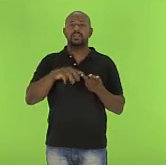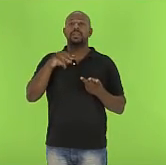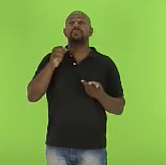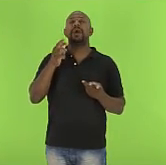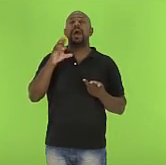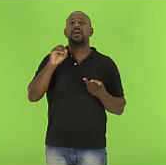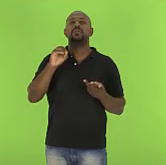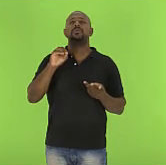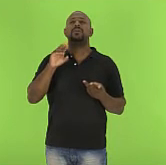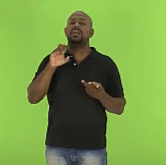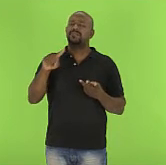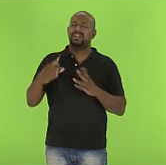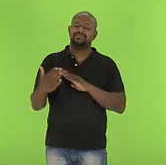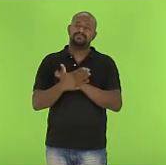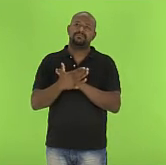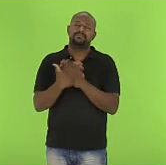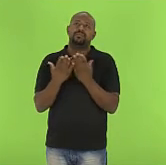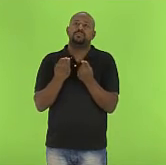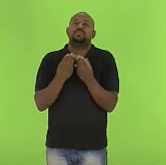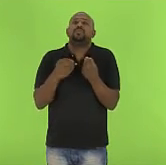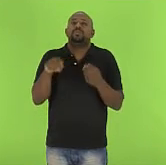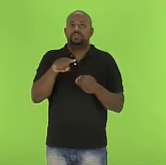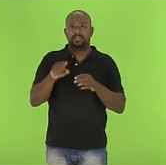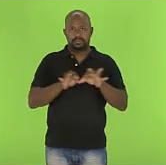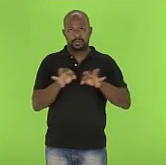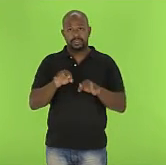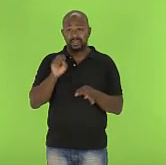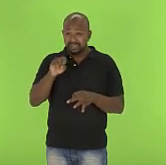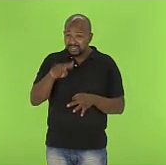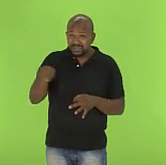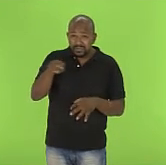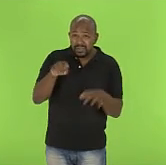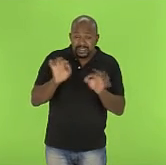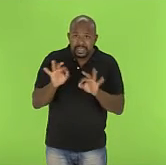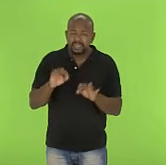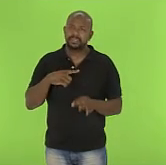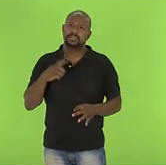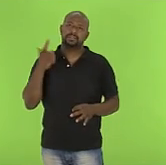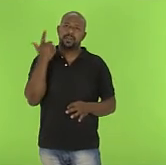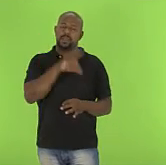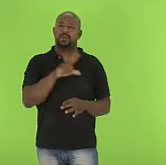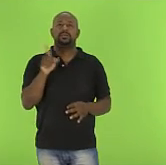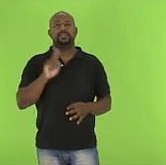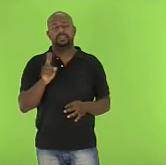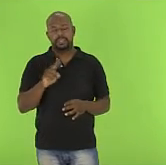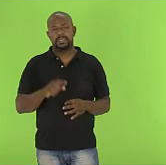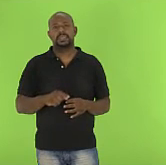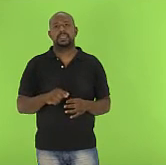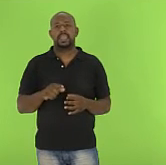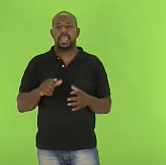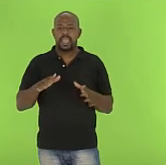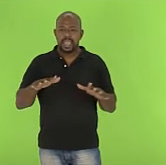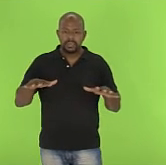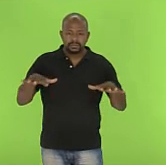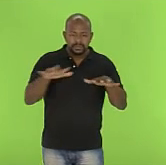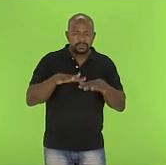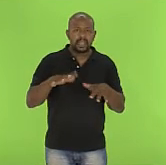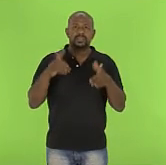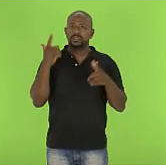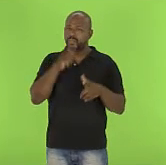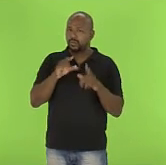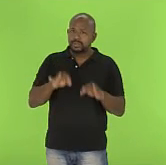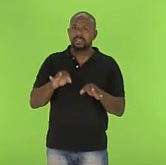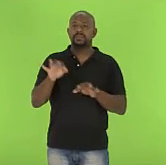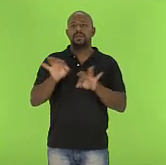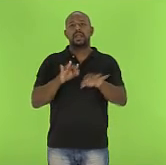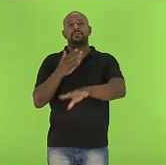Loreto e Mário Canivelo, que ajudaram muito a gente nesse projeto. Se não fossem eles, a gente não conseguiria o espaço que a